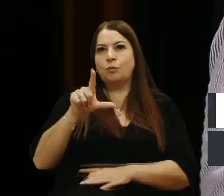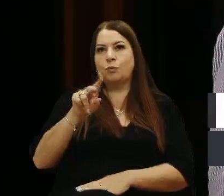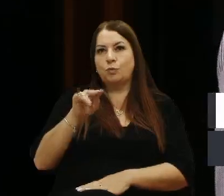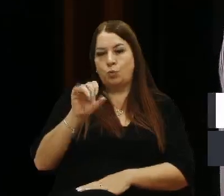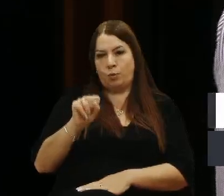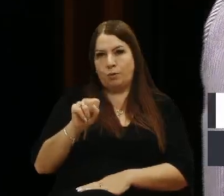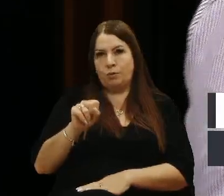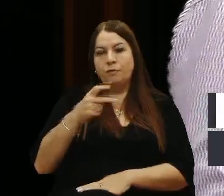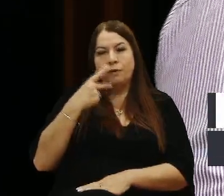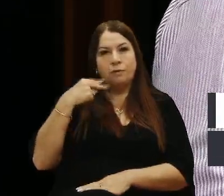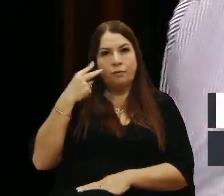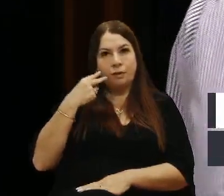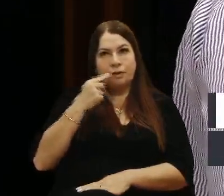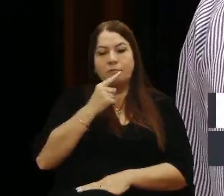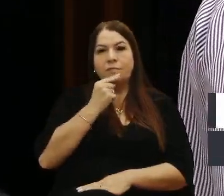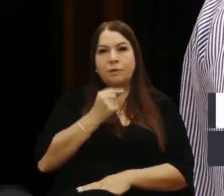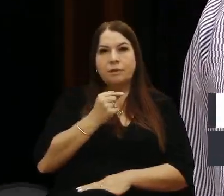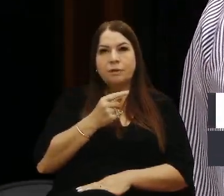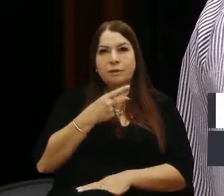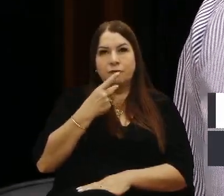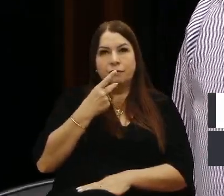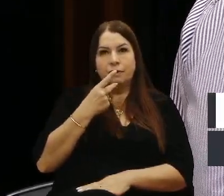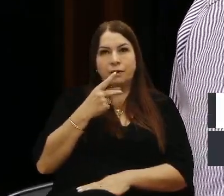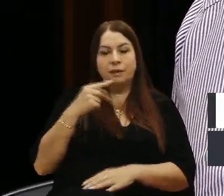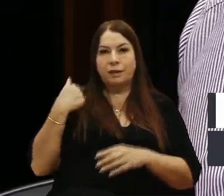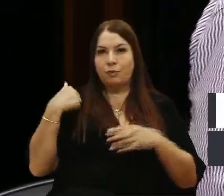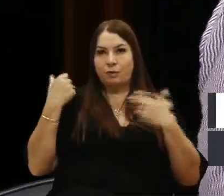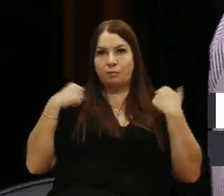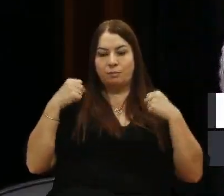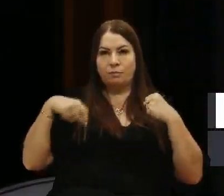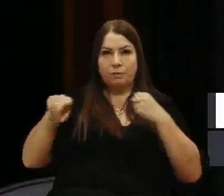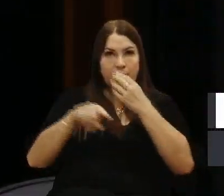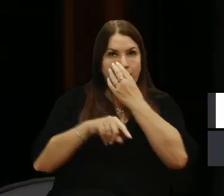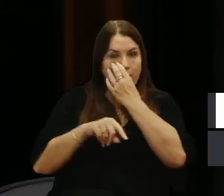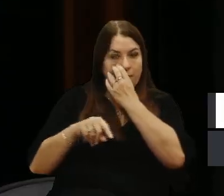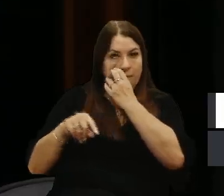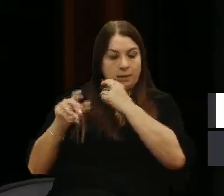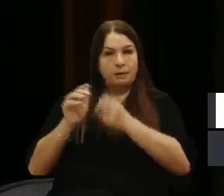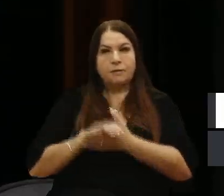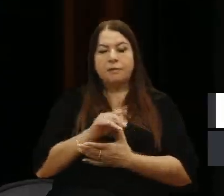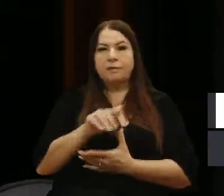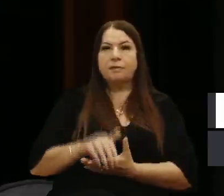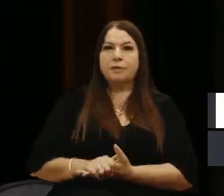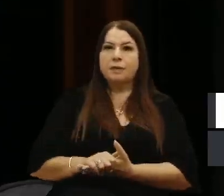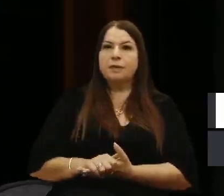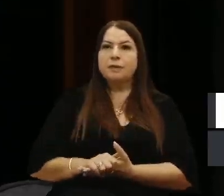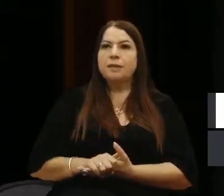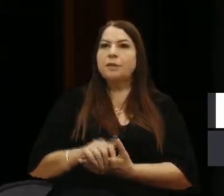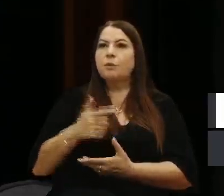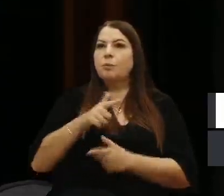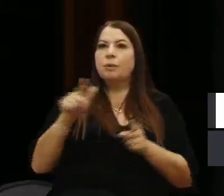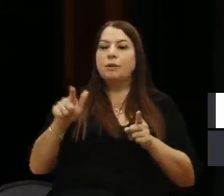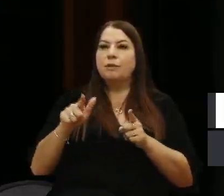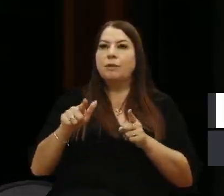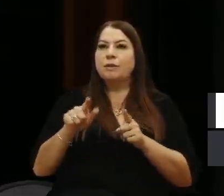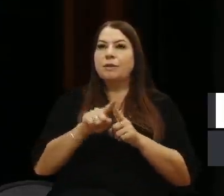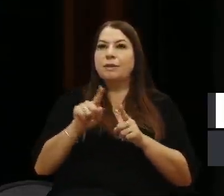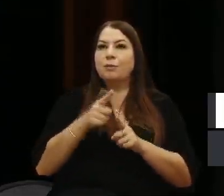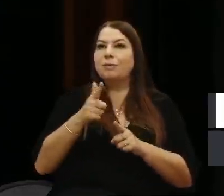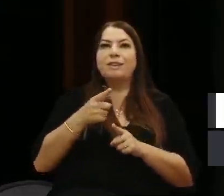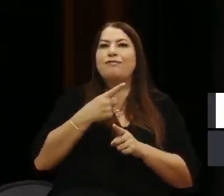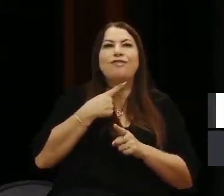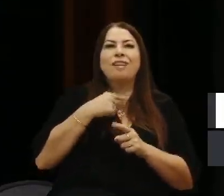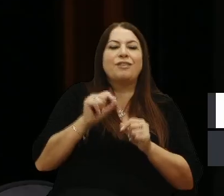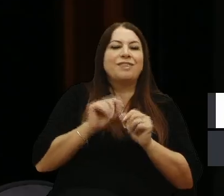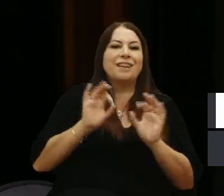pro vereador João Eza aqui que eu não ia bem em educação física, em artes. Não é pro aluno sem voia, o sem voia é outra